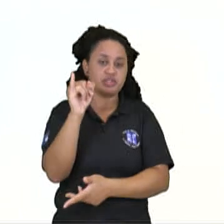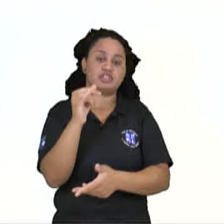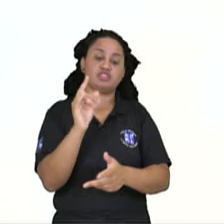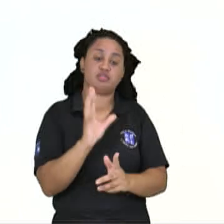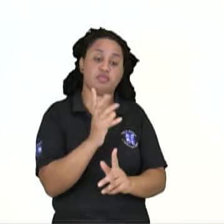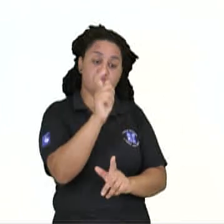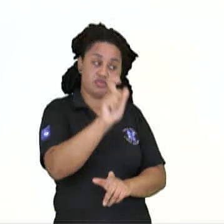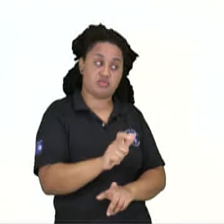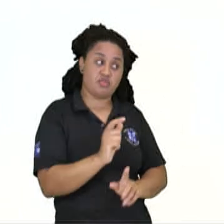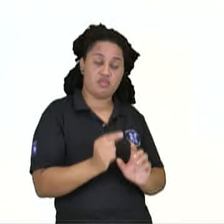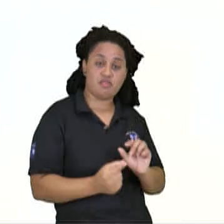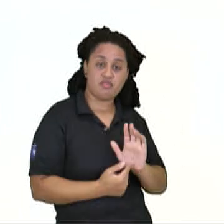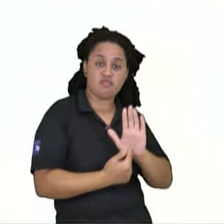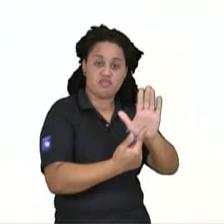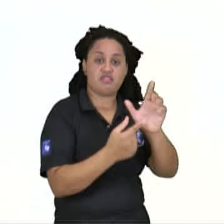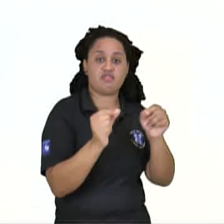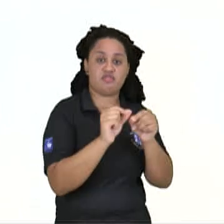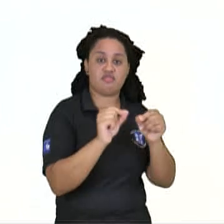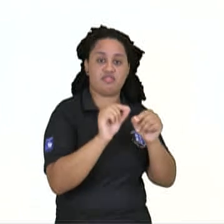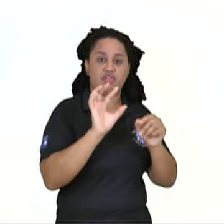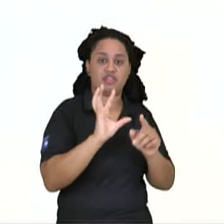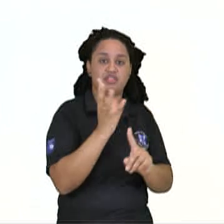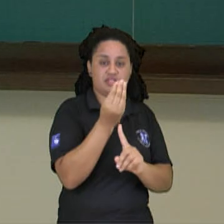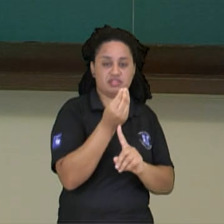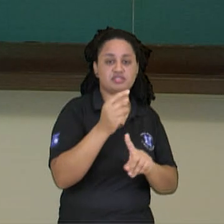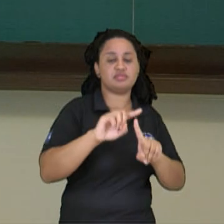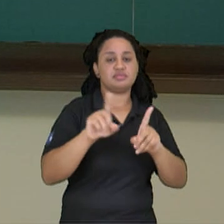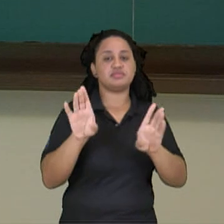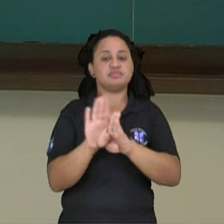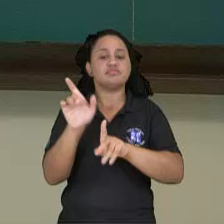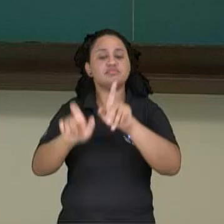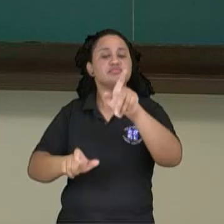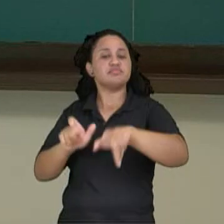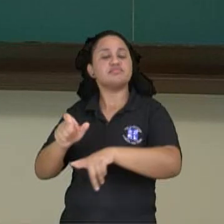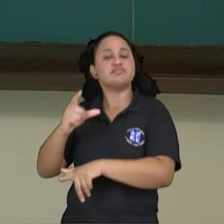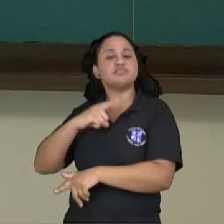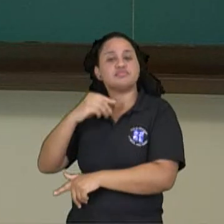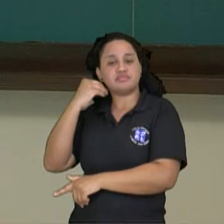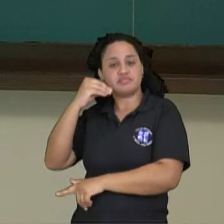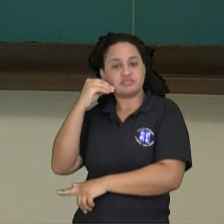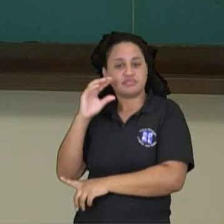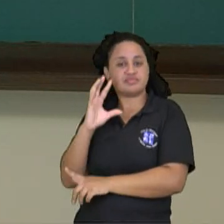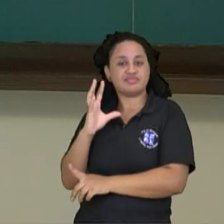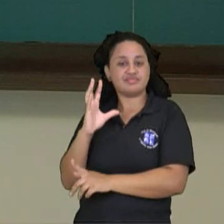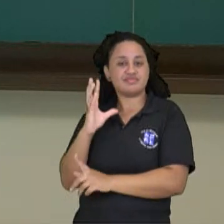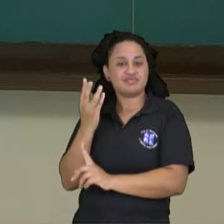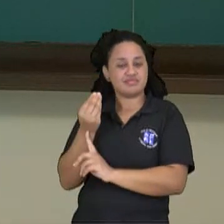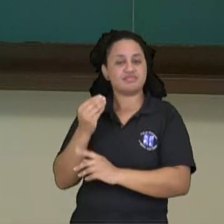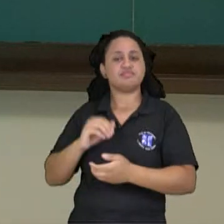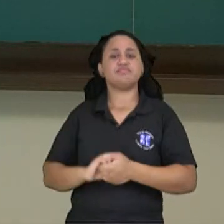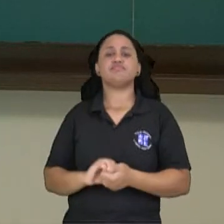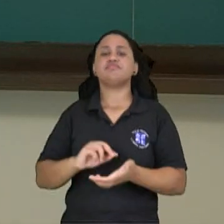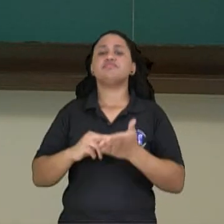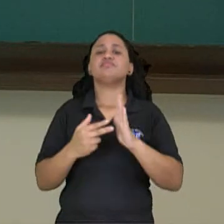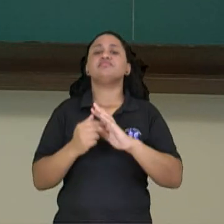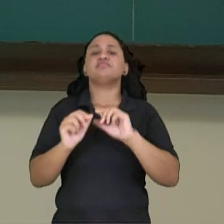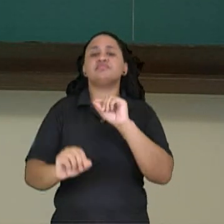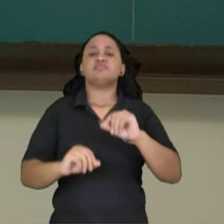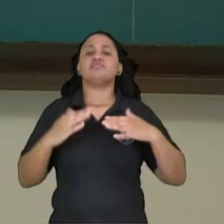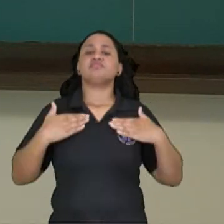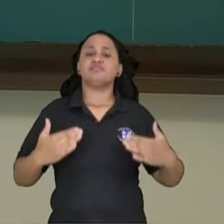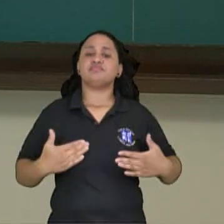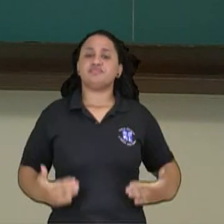quanto para o público que a experiencia. Então, o que quer dizer isso? Que o corpo ele está presente na